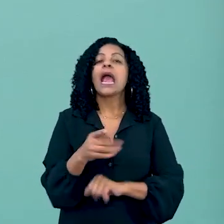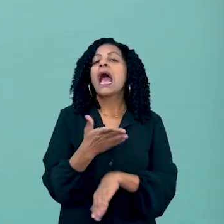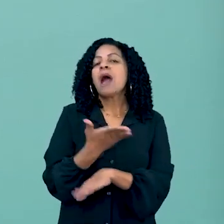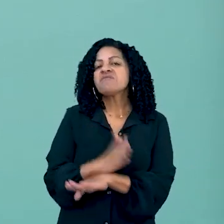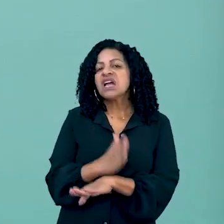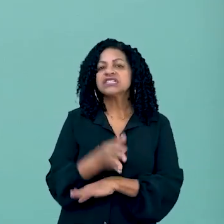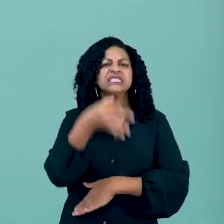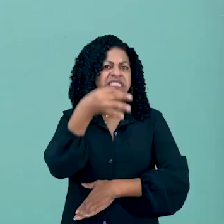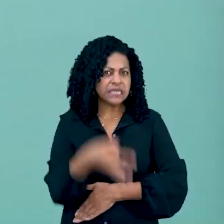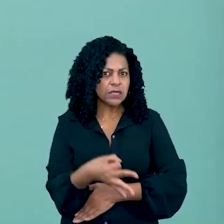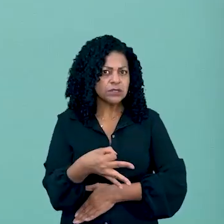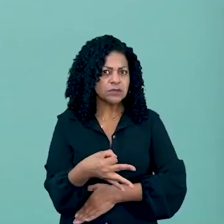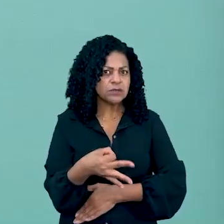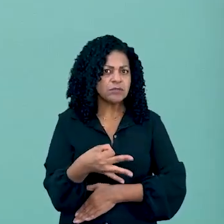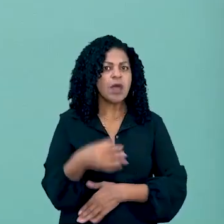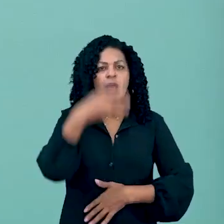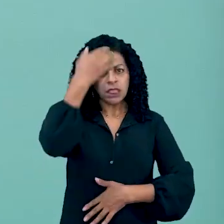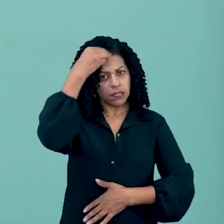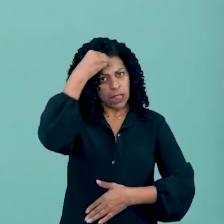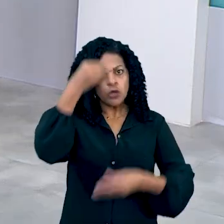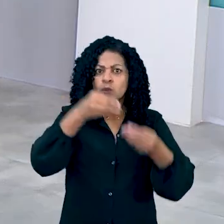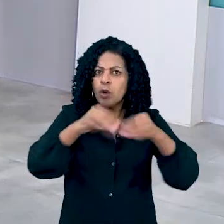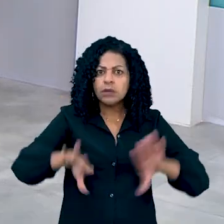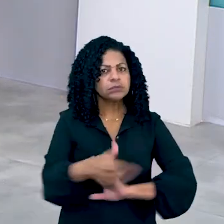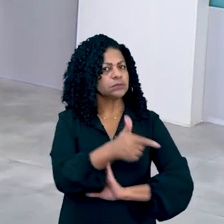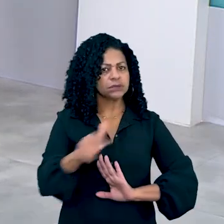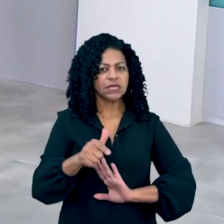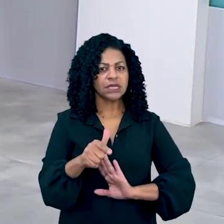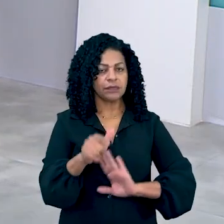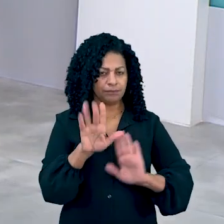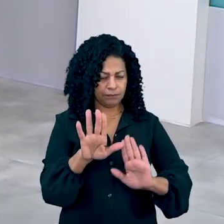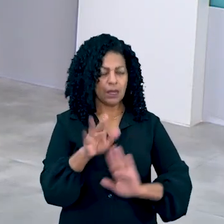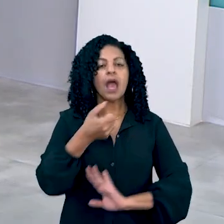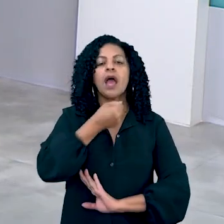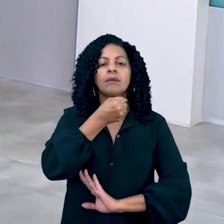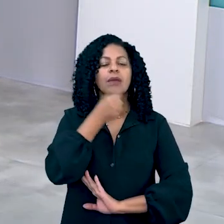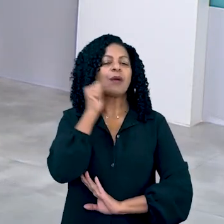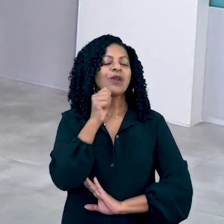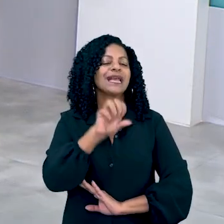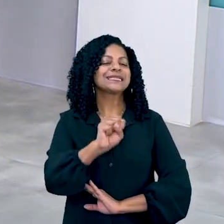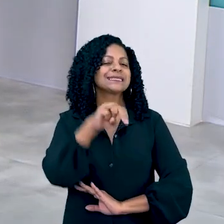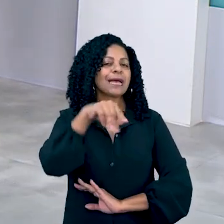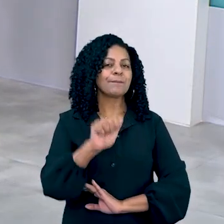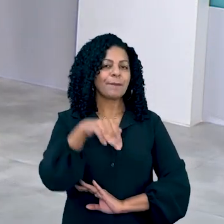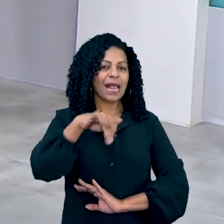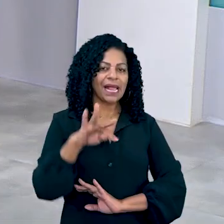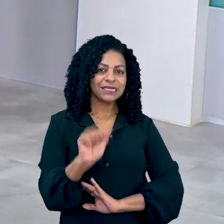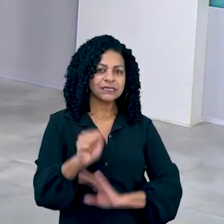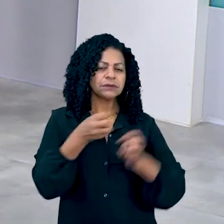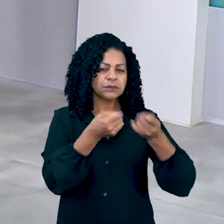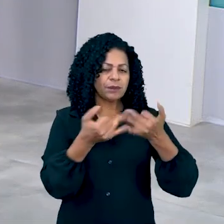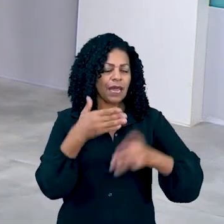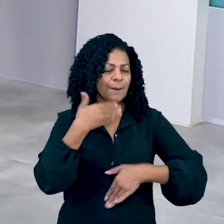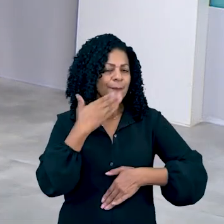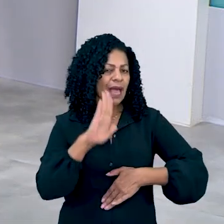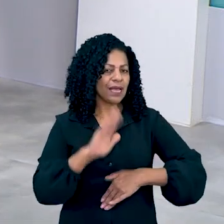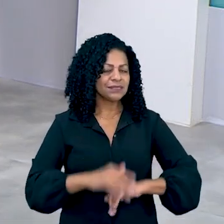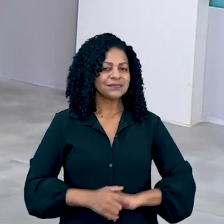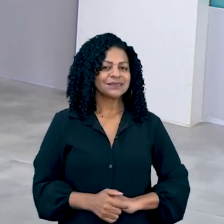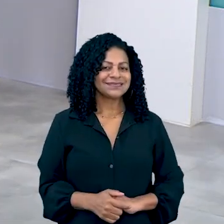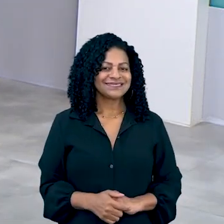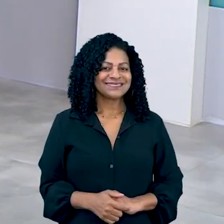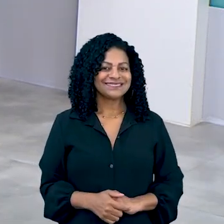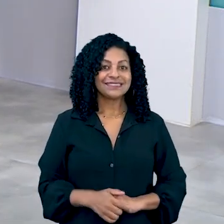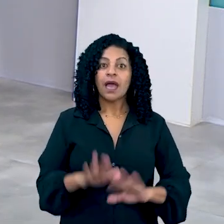prática é legal e não configura dano moral. Quem traz os detalhes para a gente é a repórter Samantha Flor. Oi, Samantha.